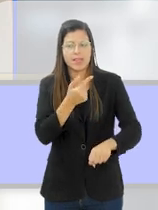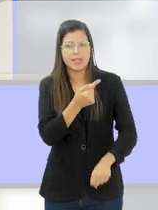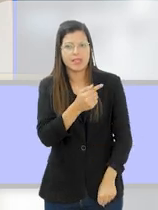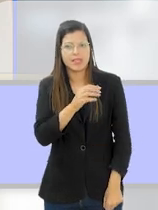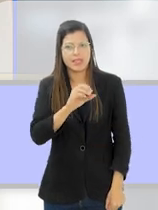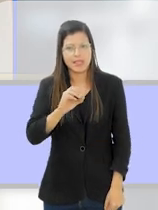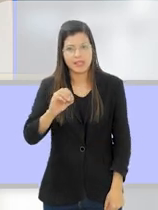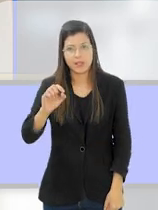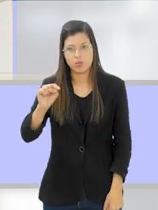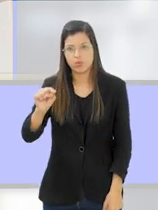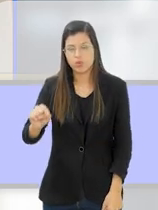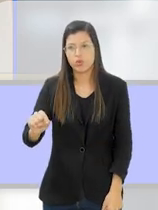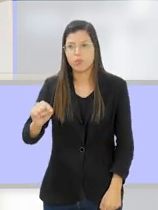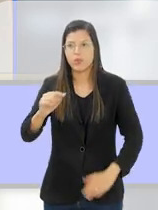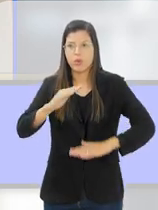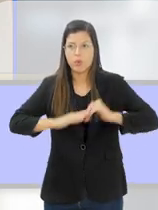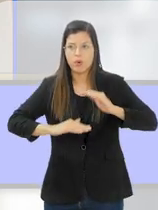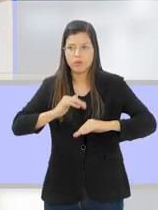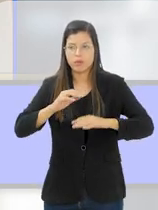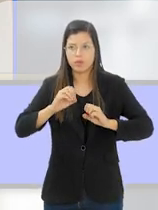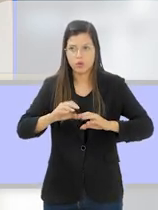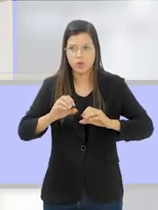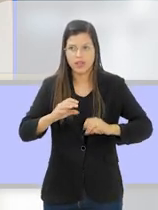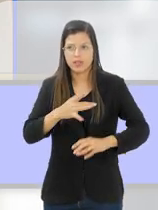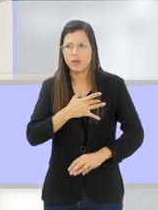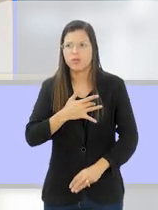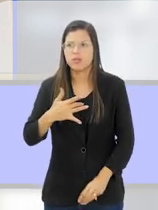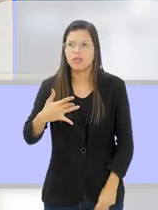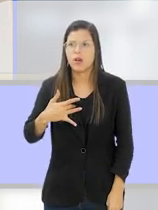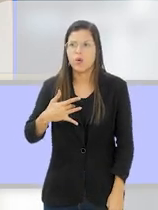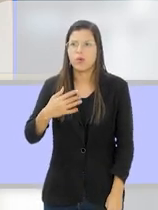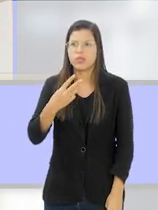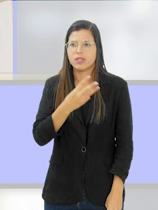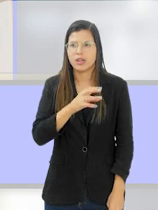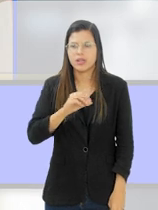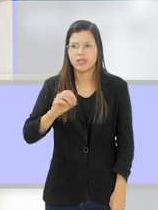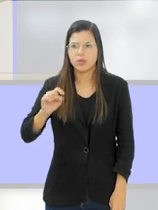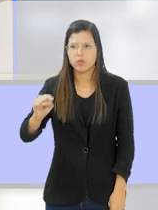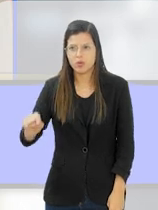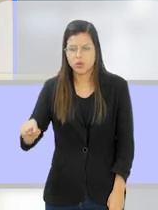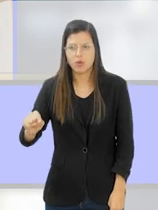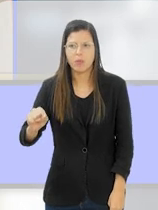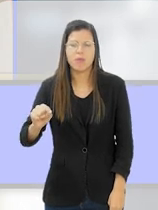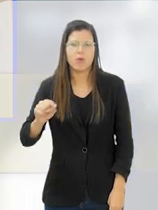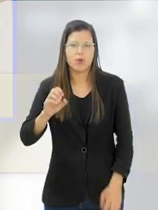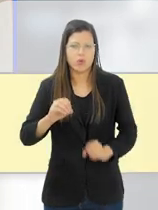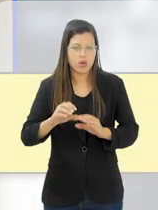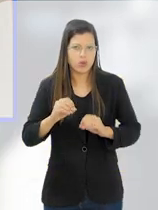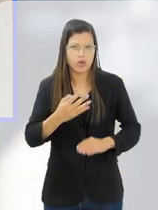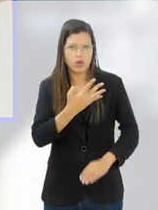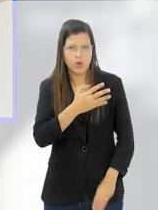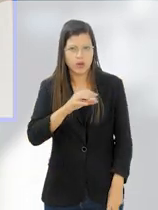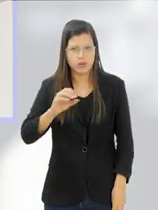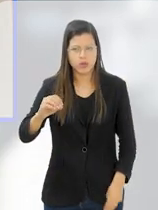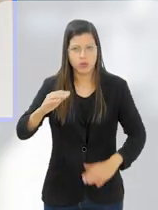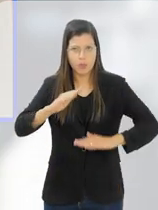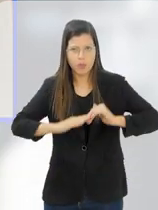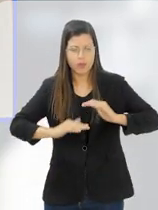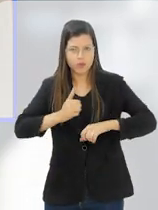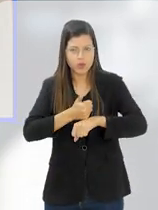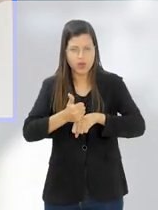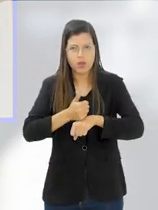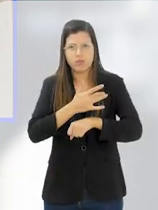700 mil profissionais de educação e saúde, são 300 mil educadores e 400 mil profissionais de saúde,